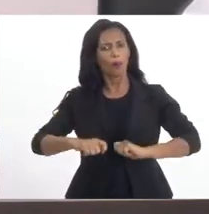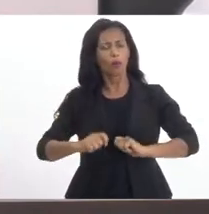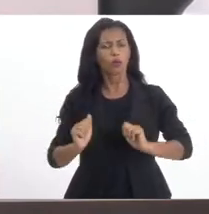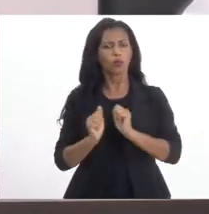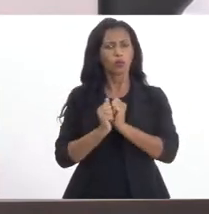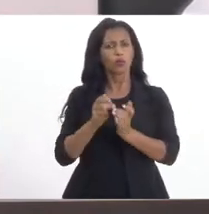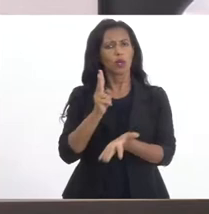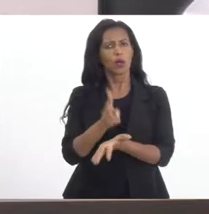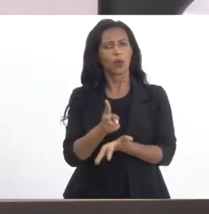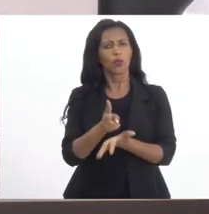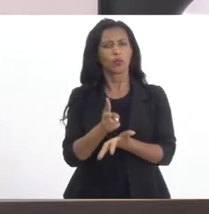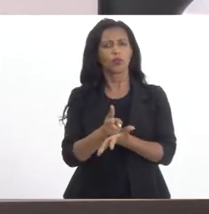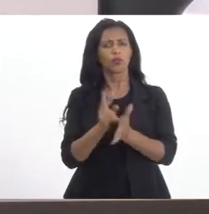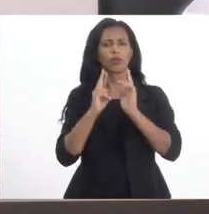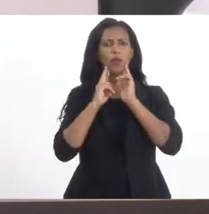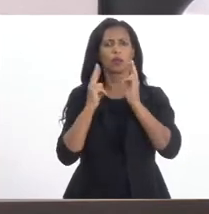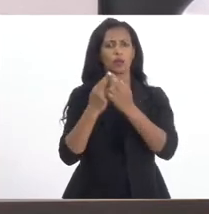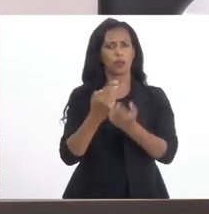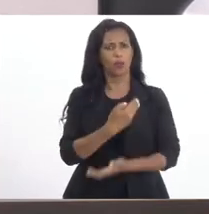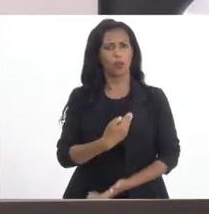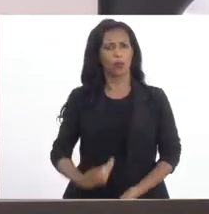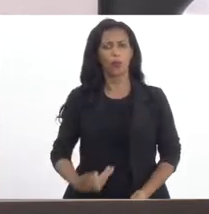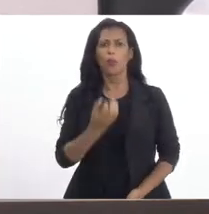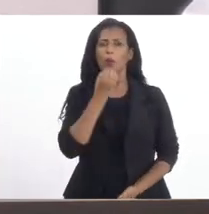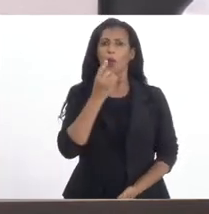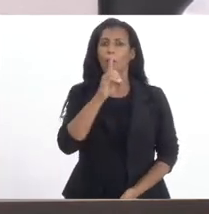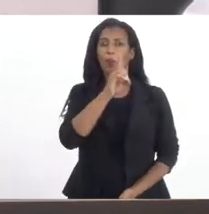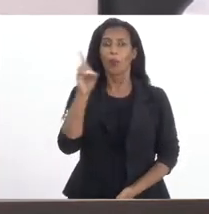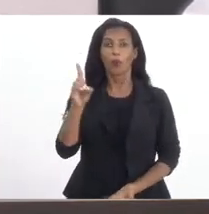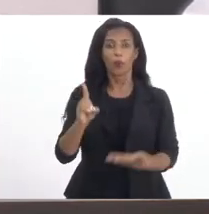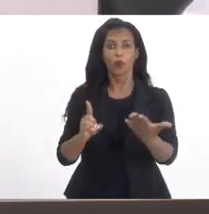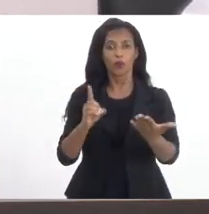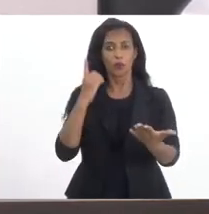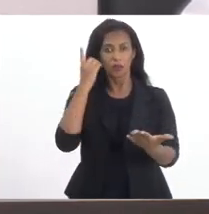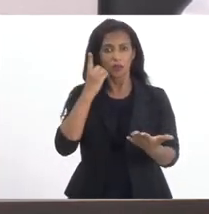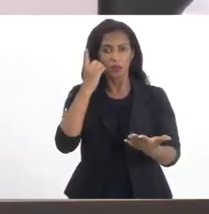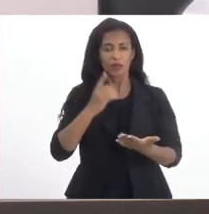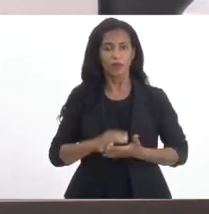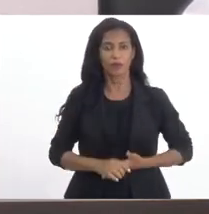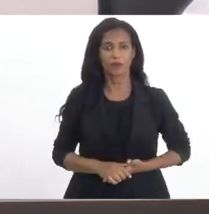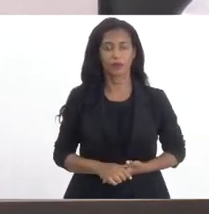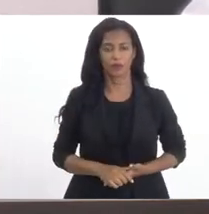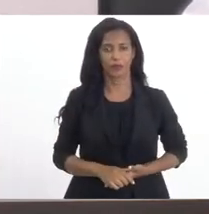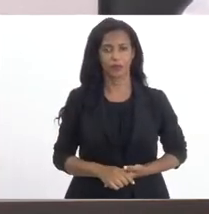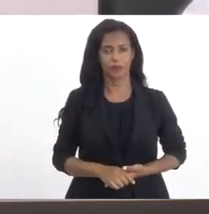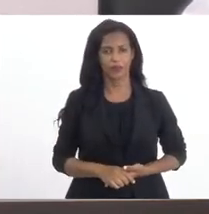dar continuidade à nossa audiência pública. Bom dia, deputado Valdeque Carneiro.